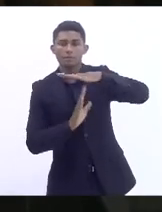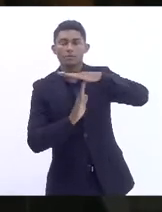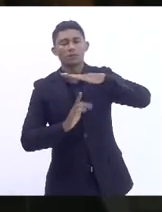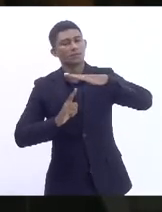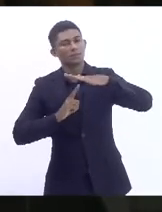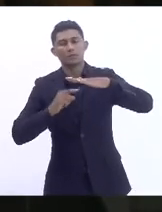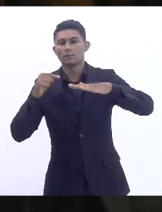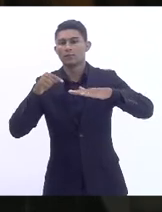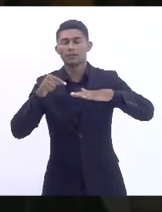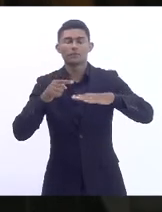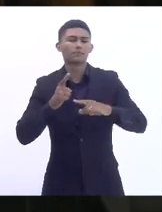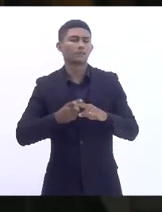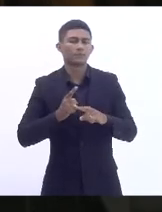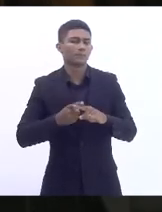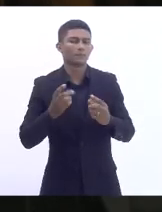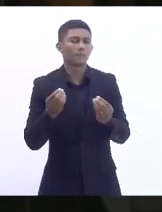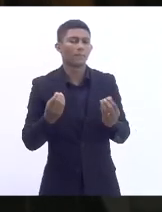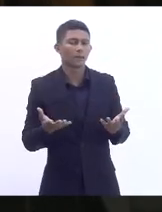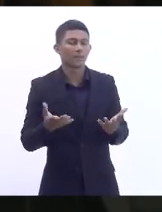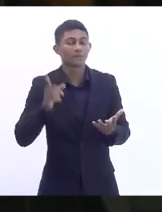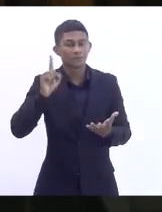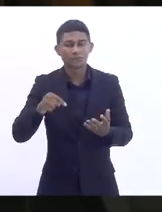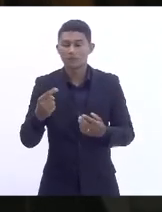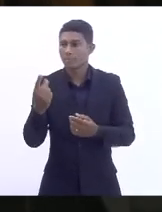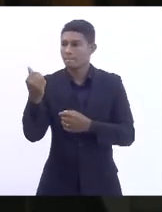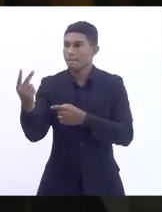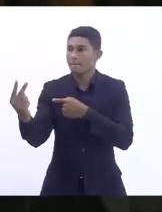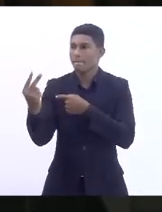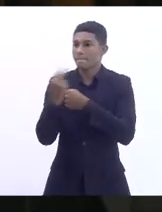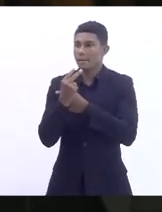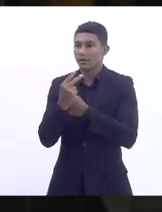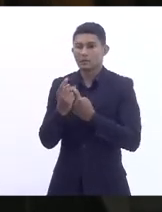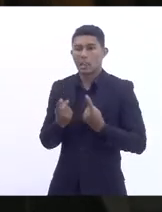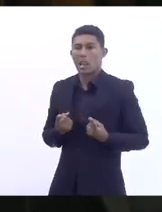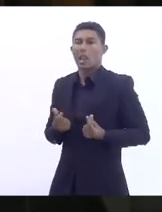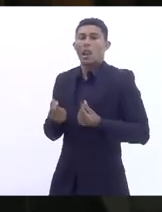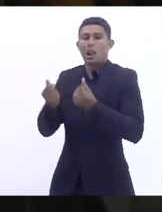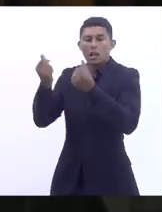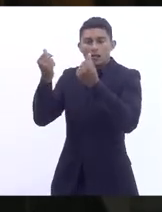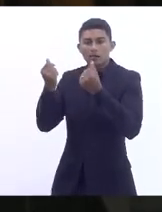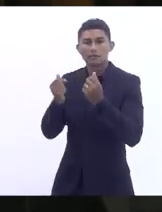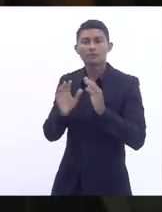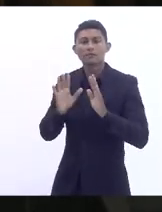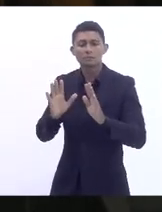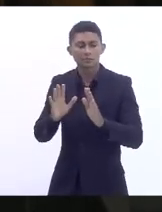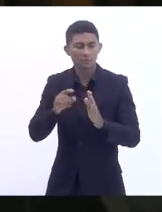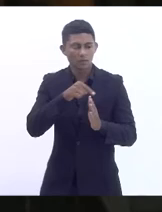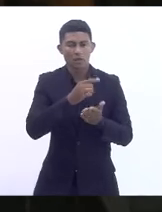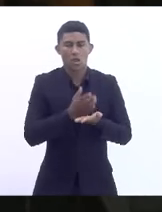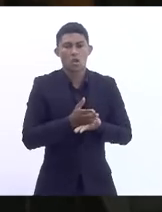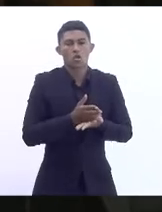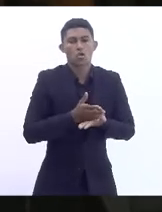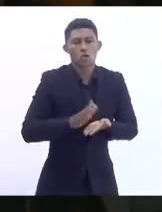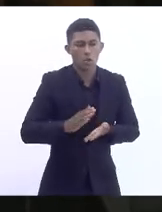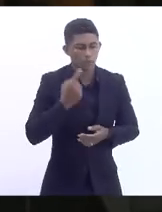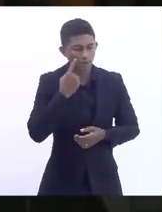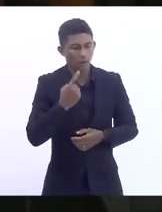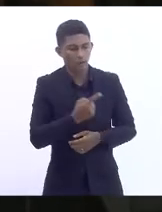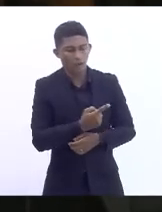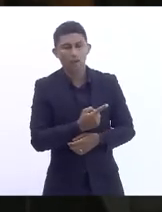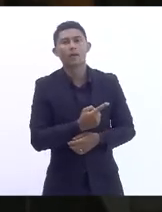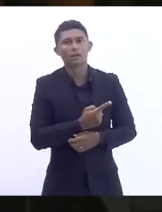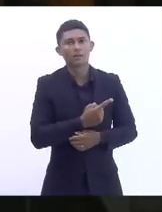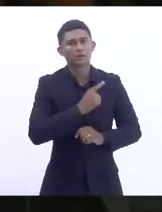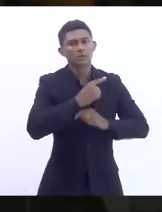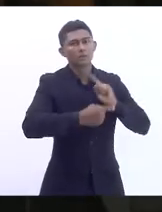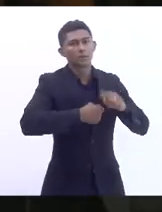tome de empréstimo mais do que você possa ter de sobra para ter a